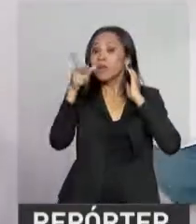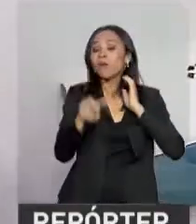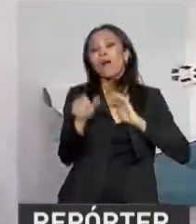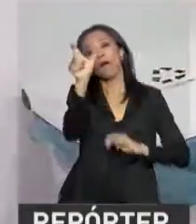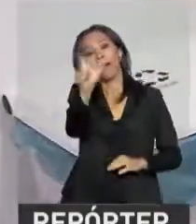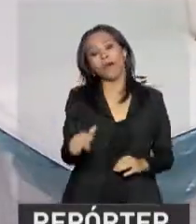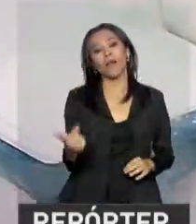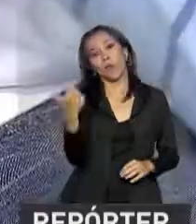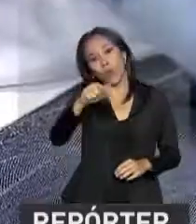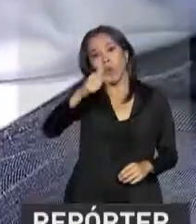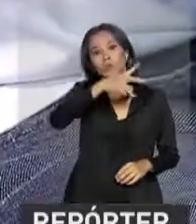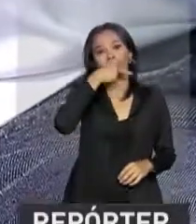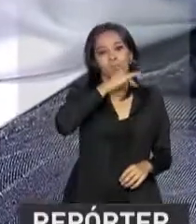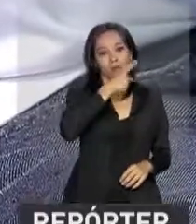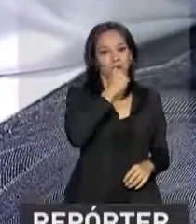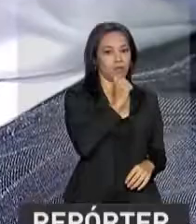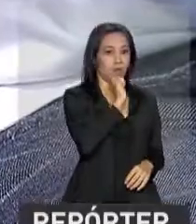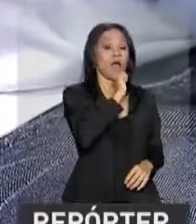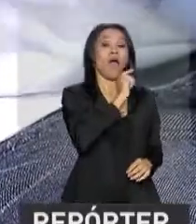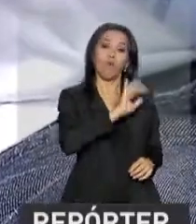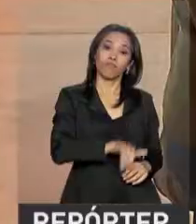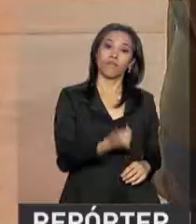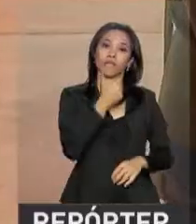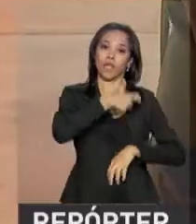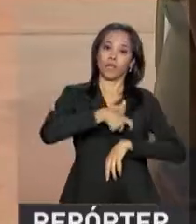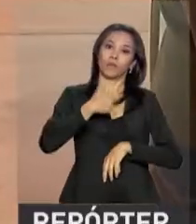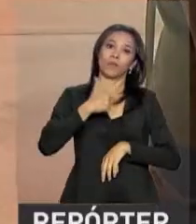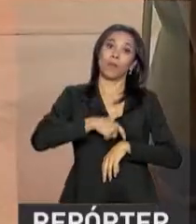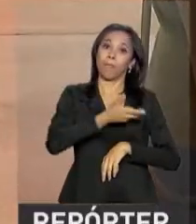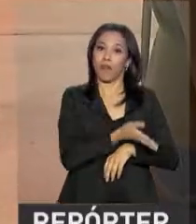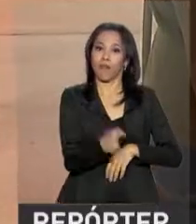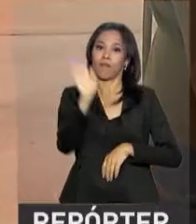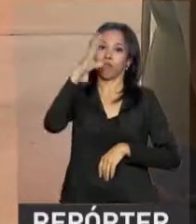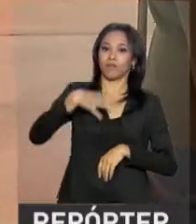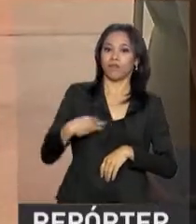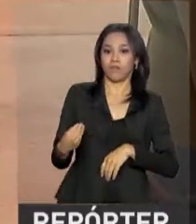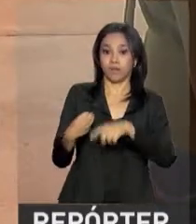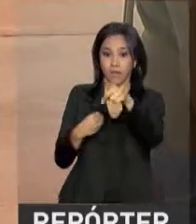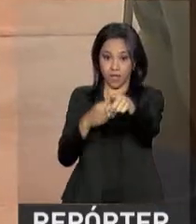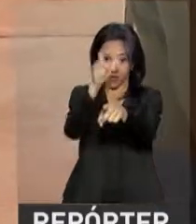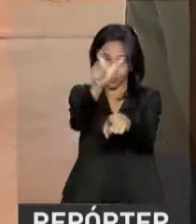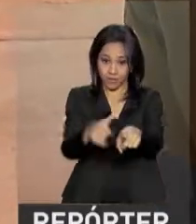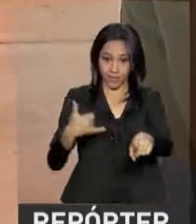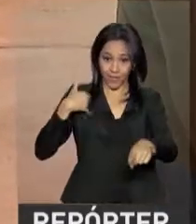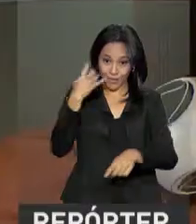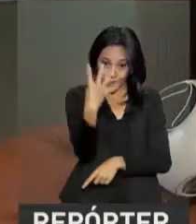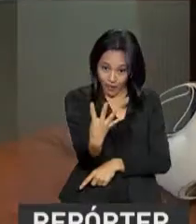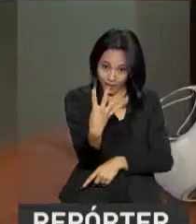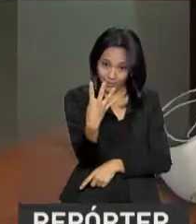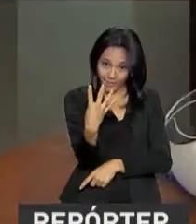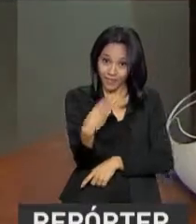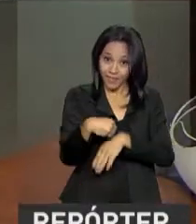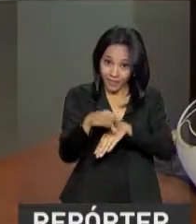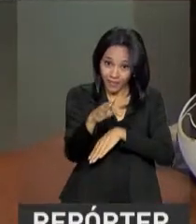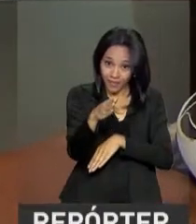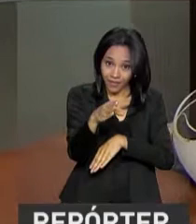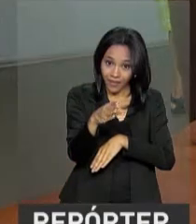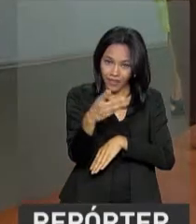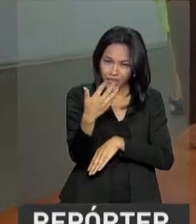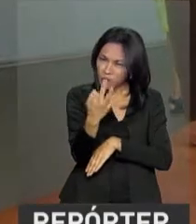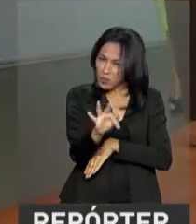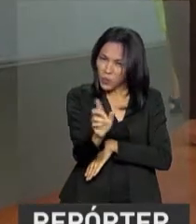pais aproveitaram o dia para vacinar os filhos sara de apenas 4 anos deu o recado quando é